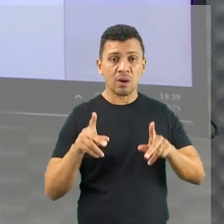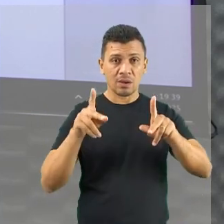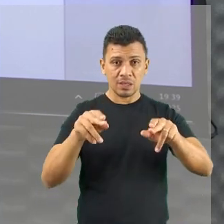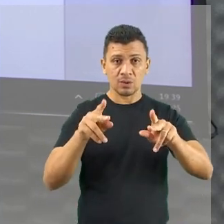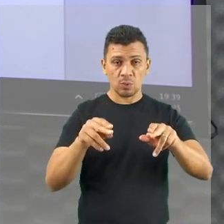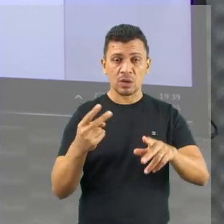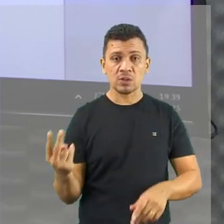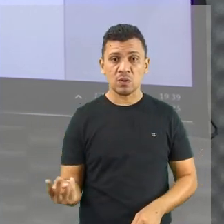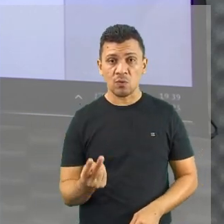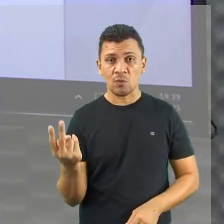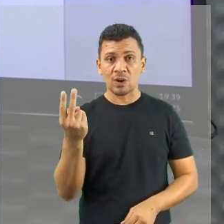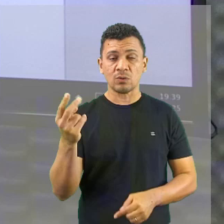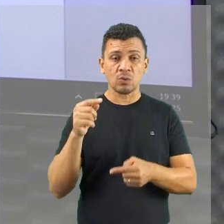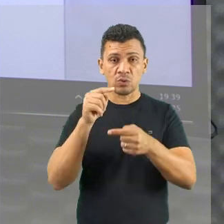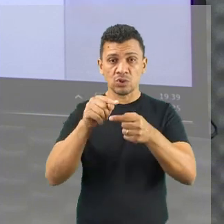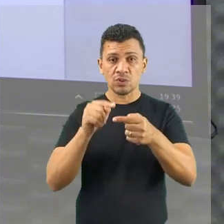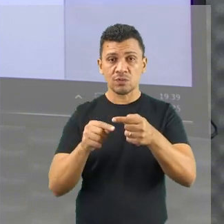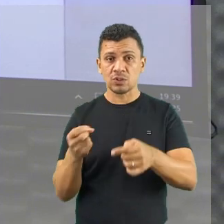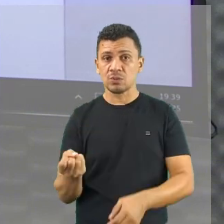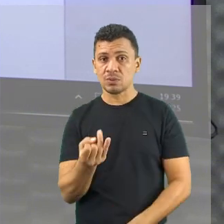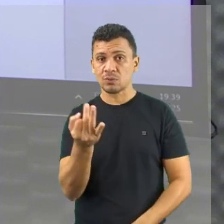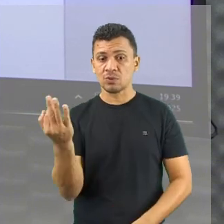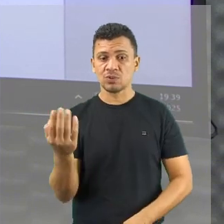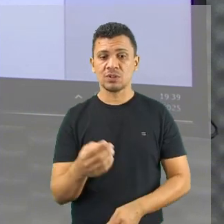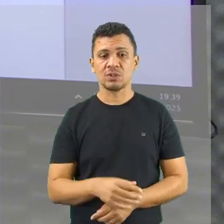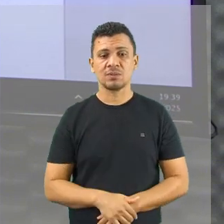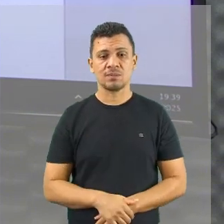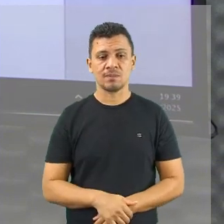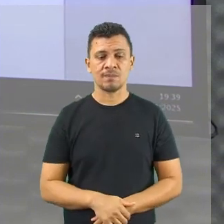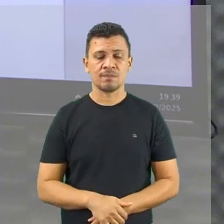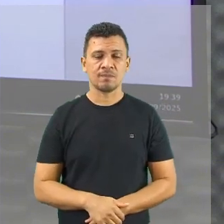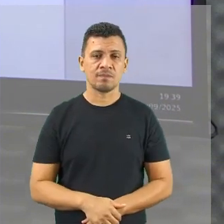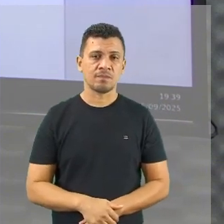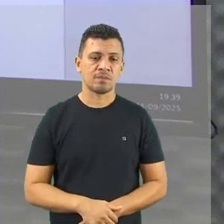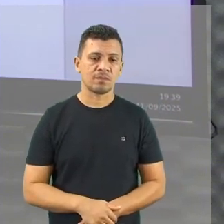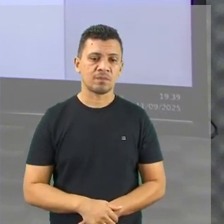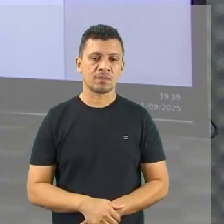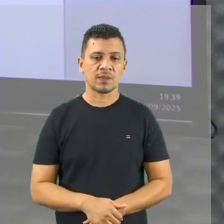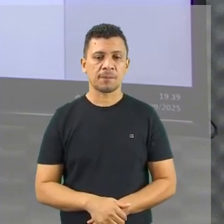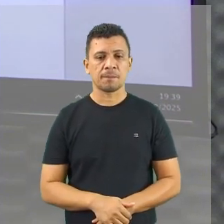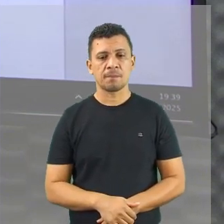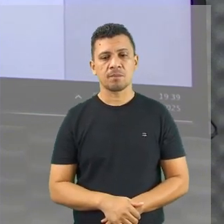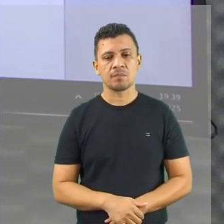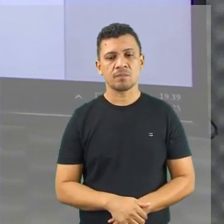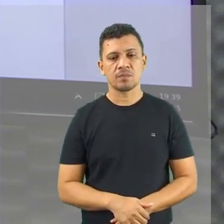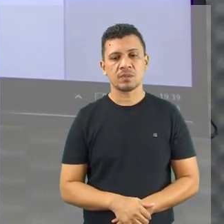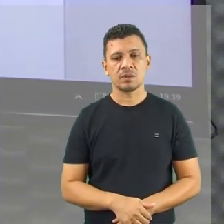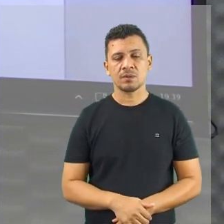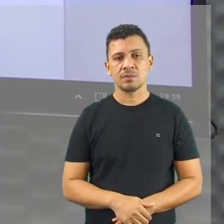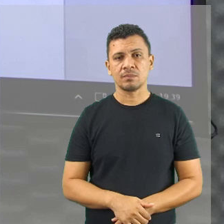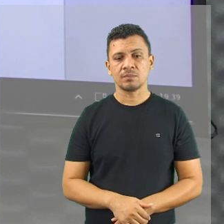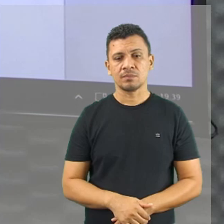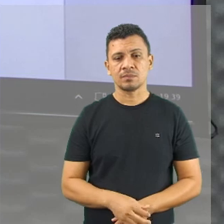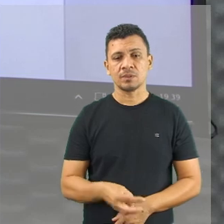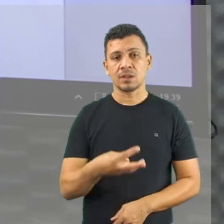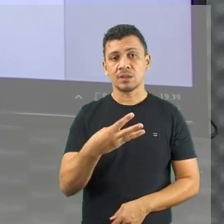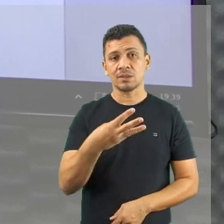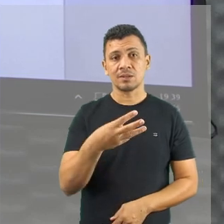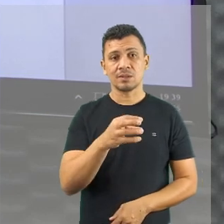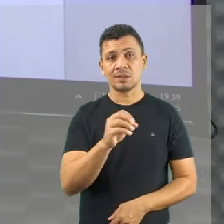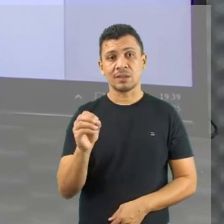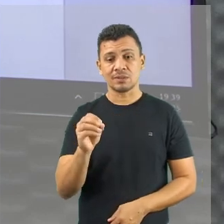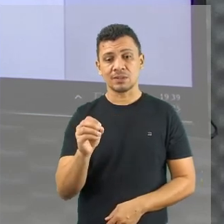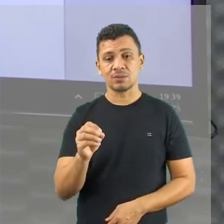valor e divide pela quantidade. Ó, 3 em paralelo e iguais, é só pegar o valor e dividir